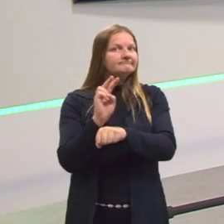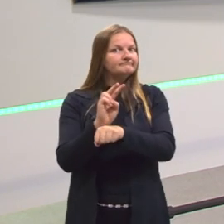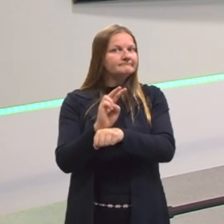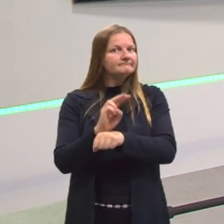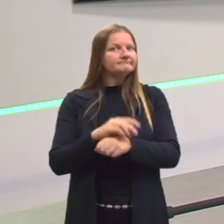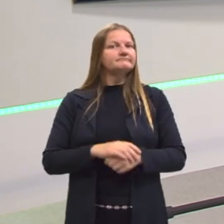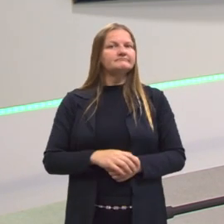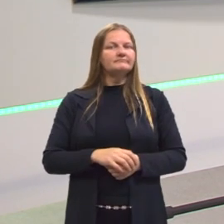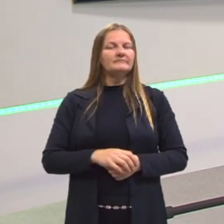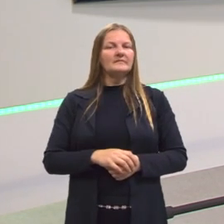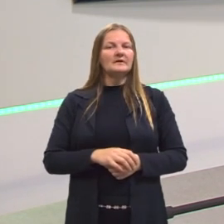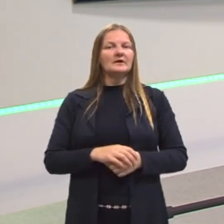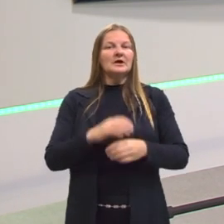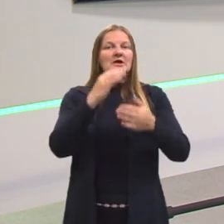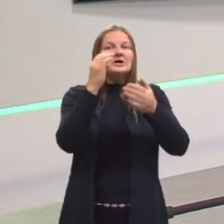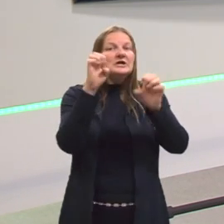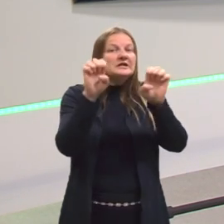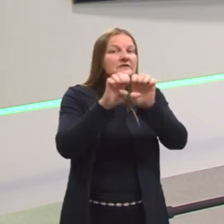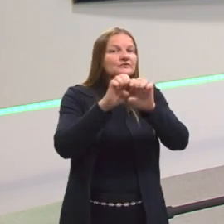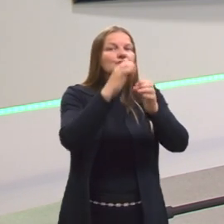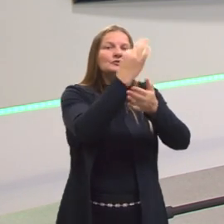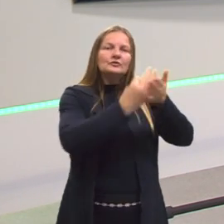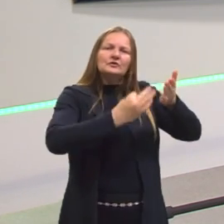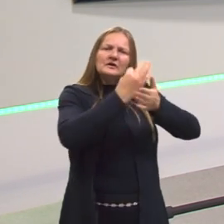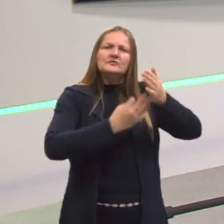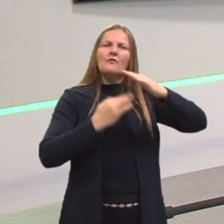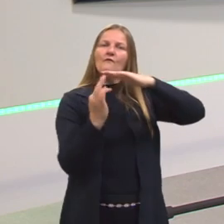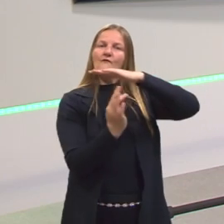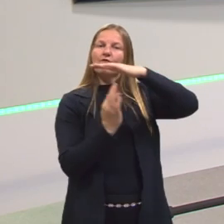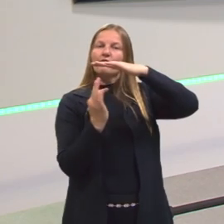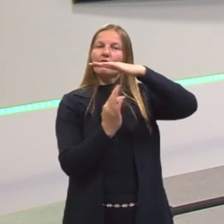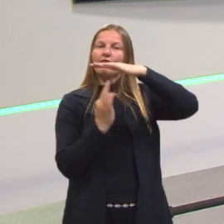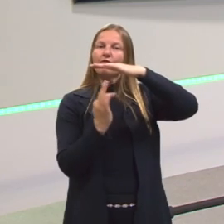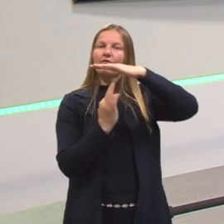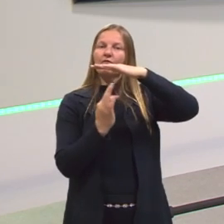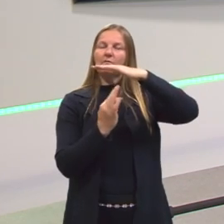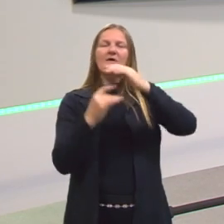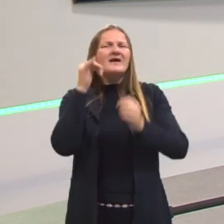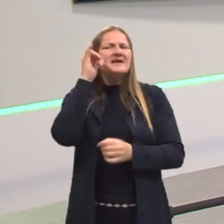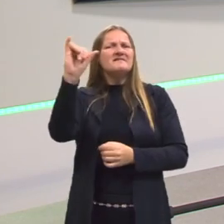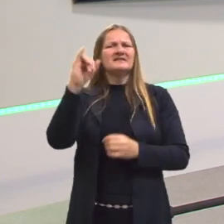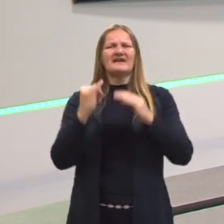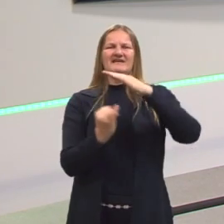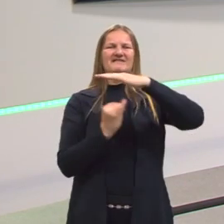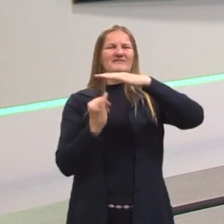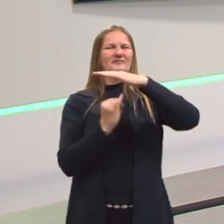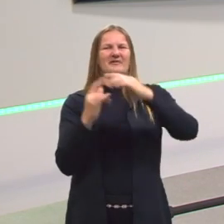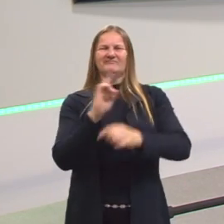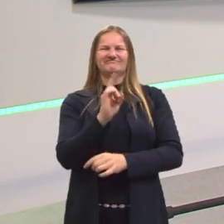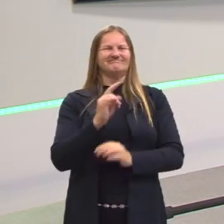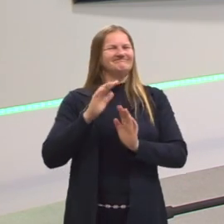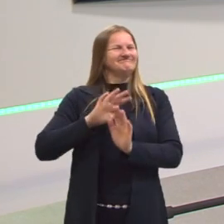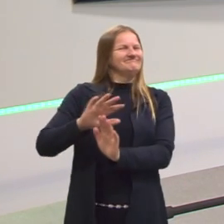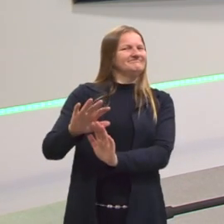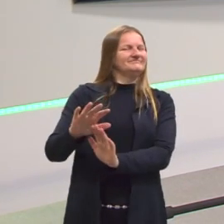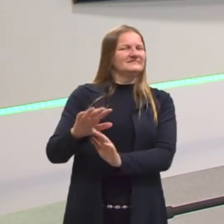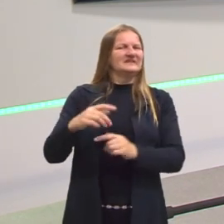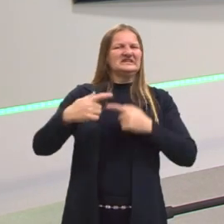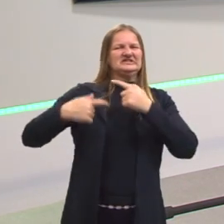atenção a isso é fundamental e muito importante a gente evita a gente não usa não pode usar